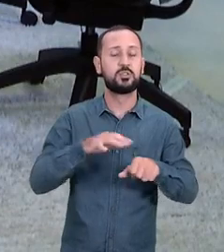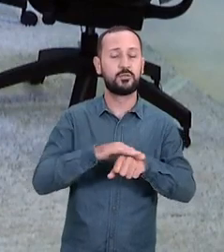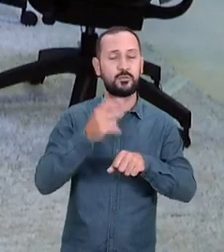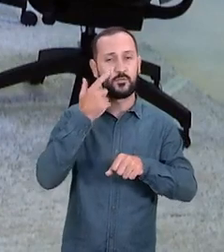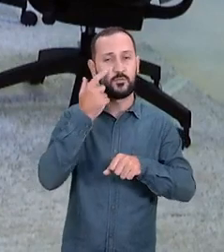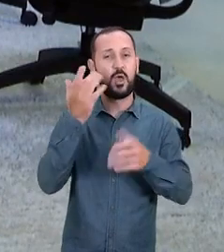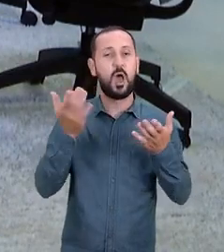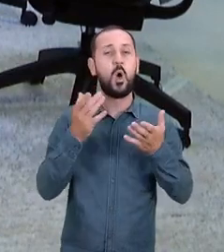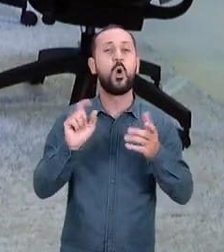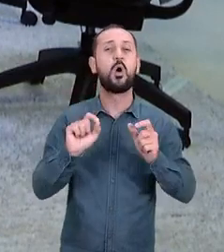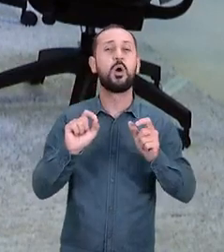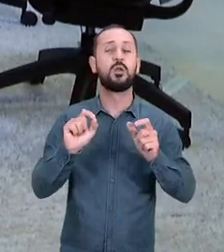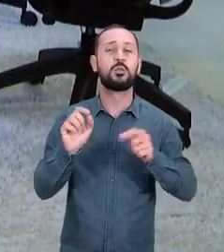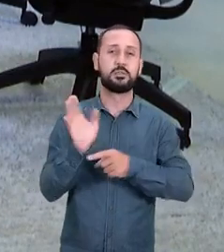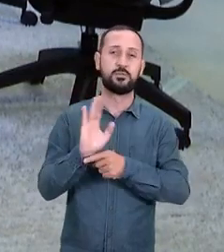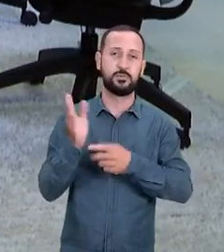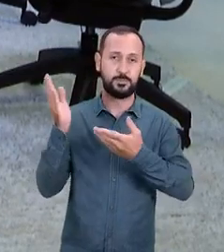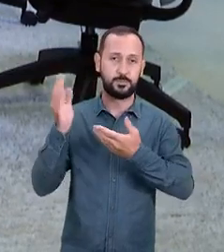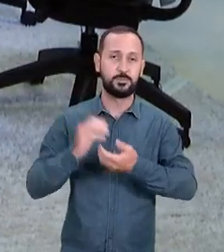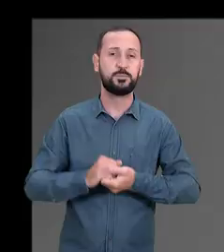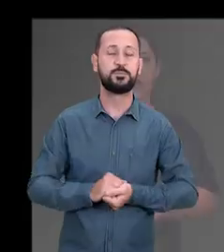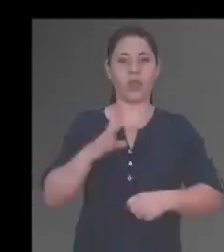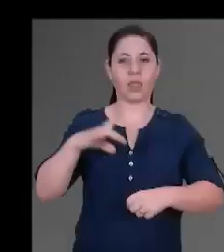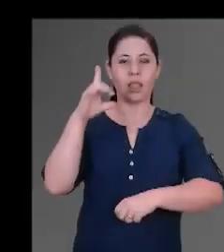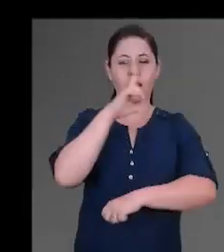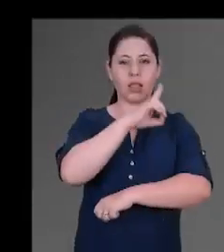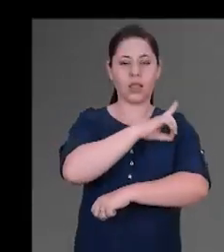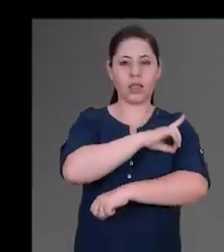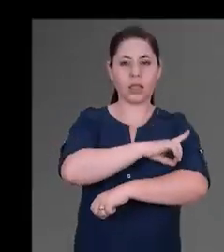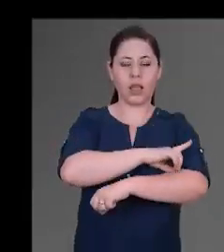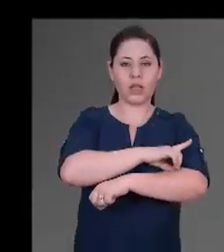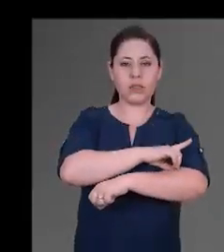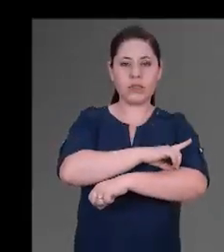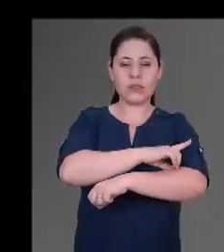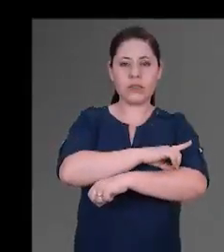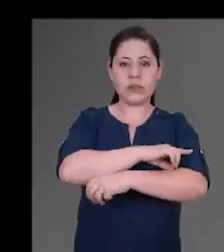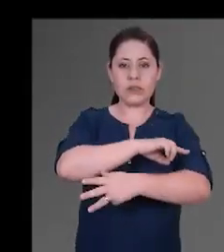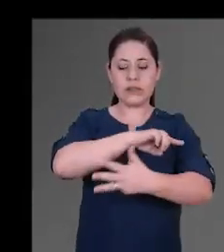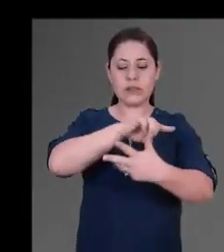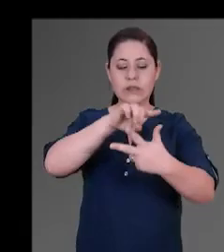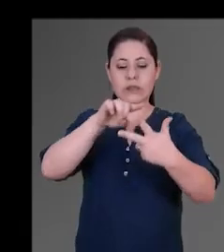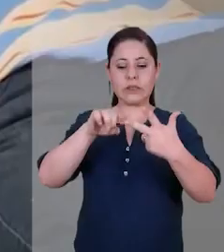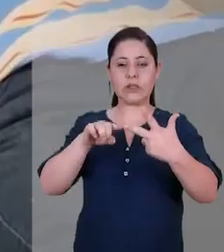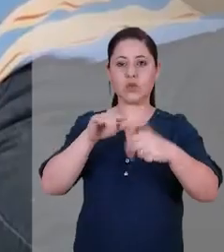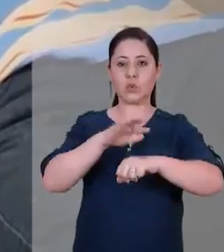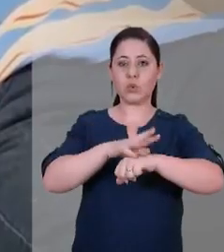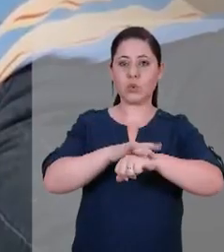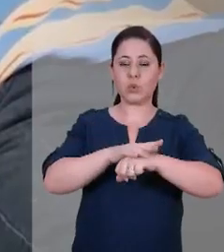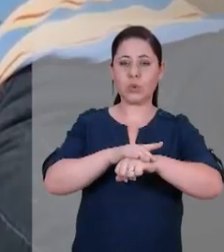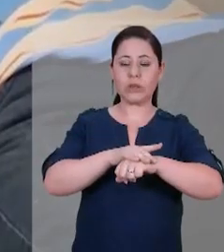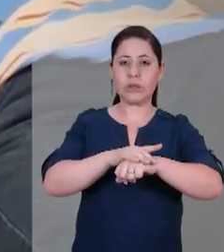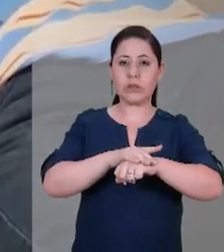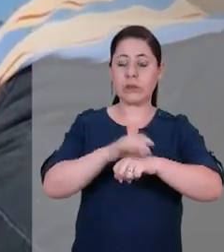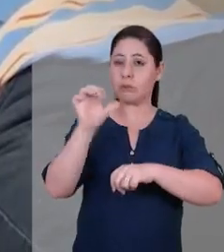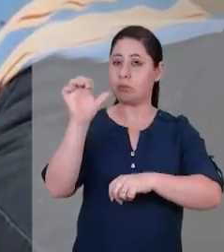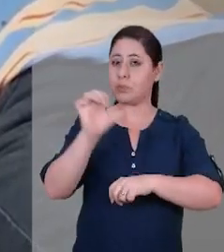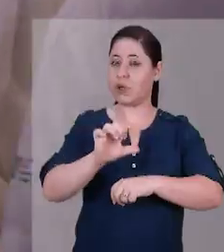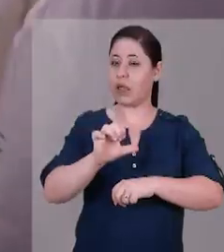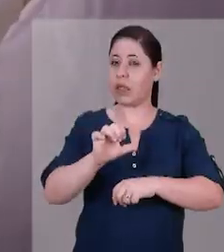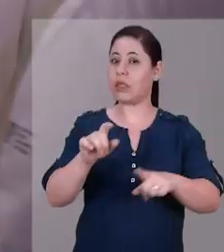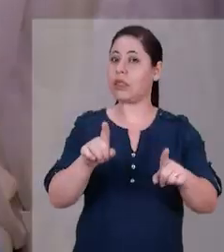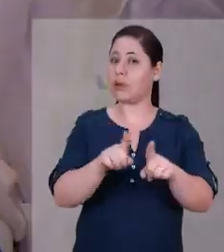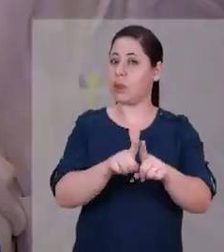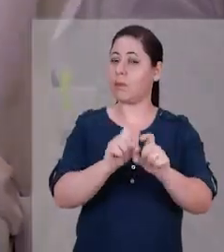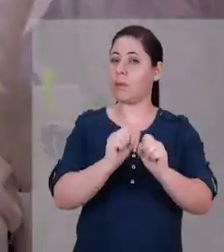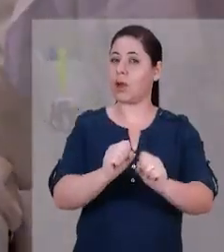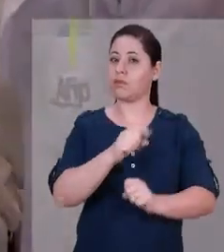vamos prestar atenção nesta reportagem. Dengue, zika, chikungunya, três doenças incapacitantes